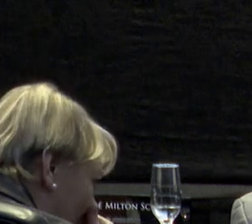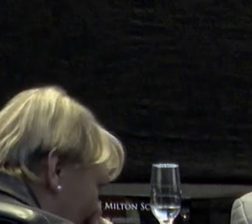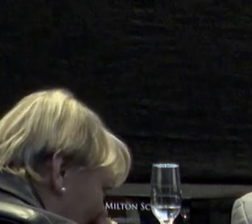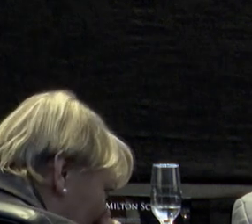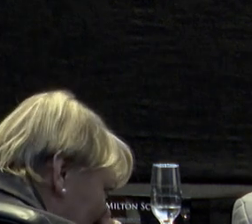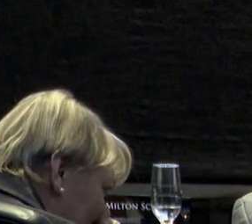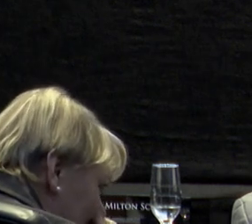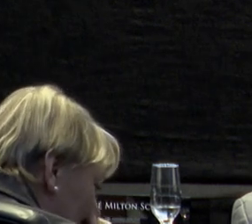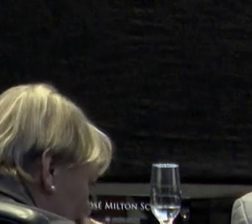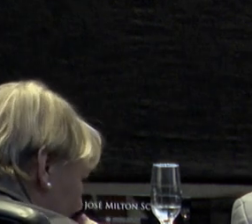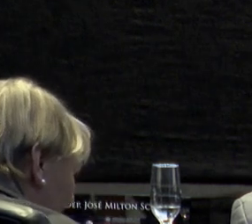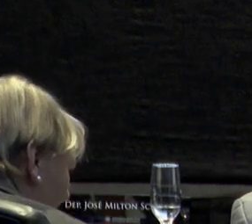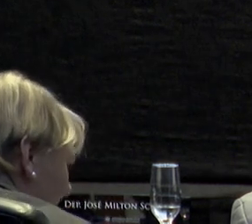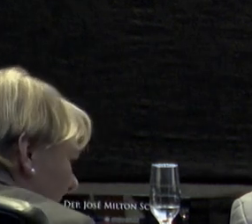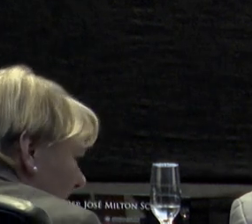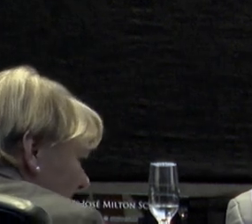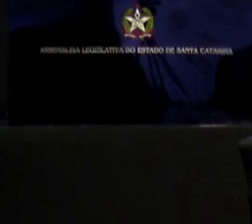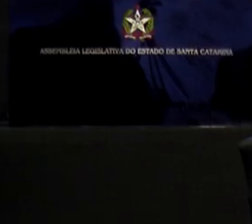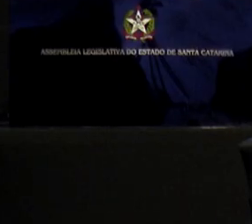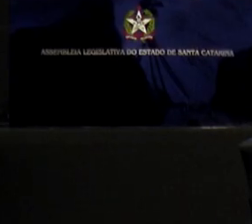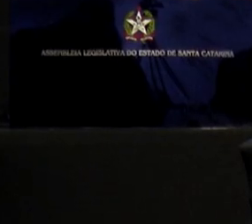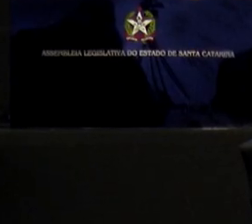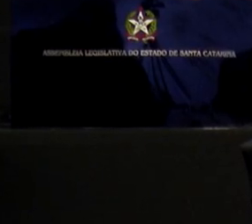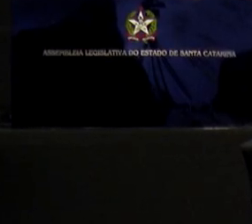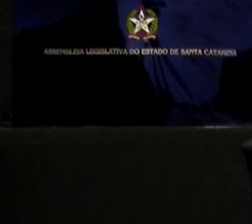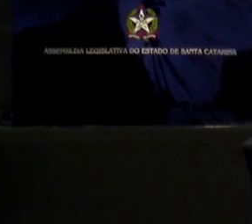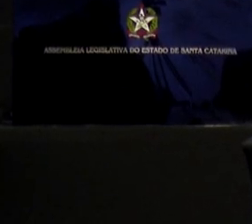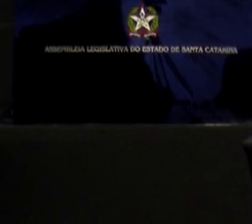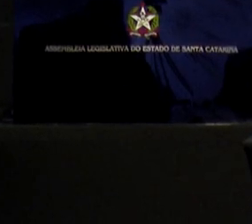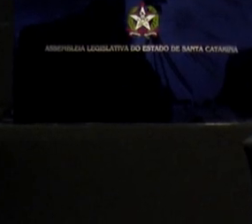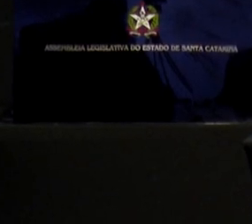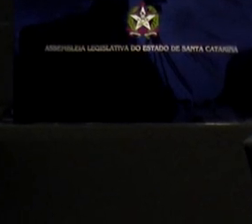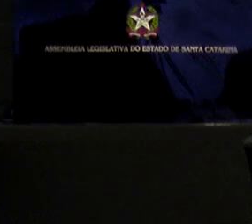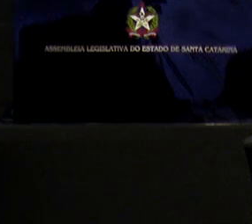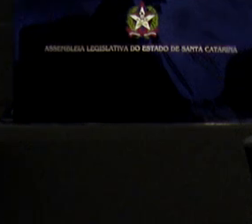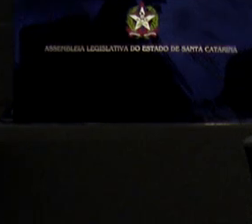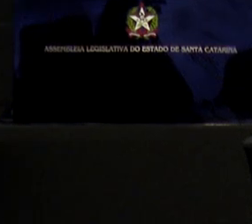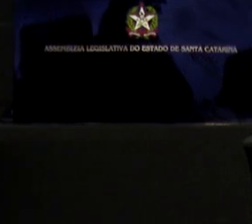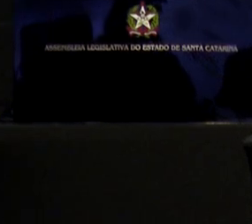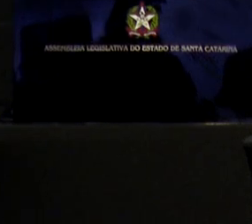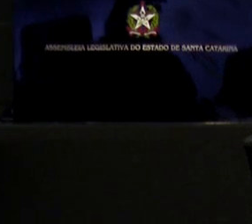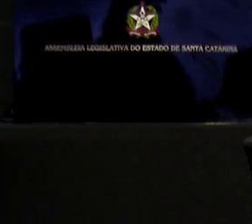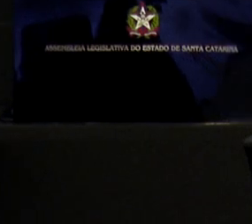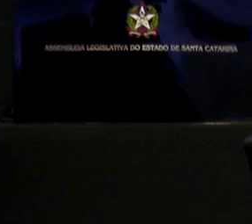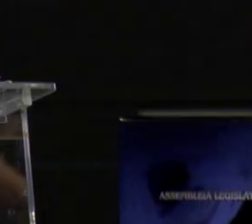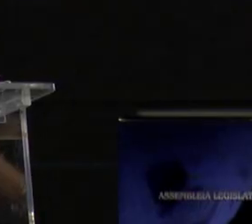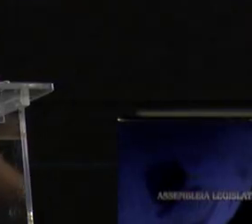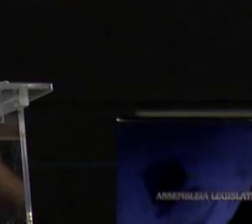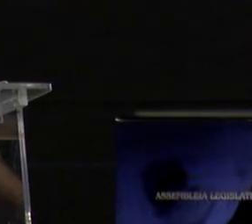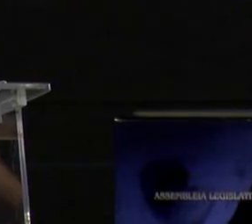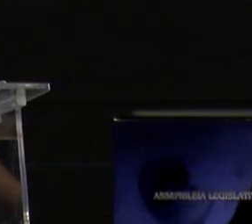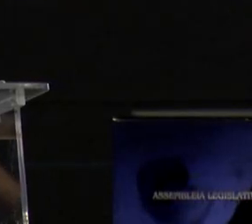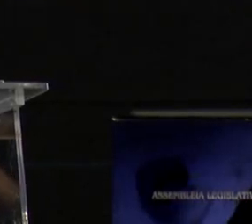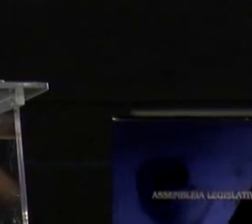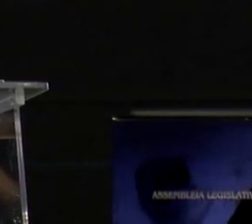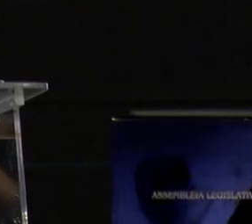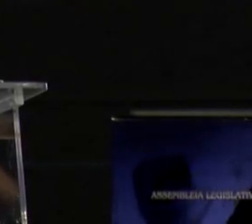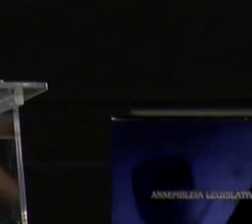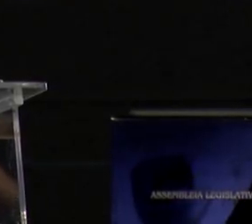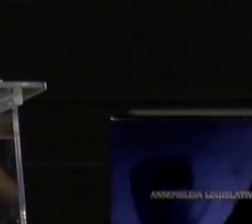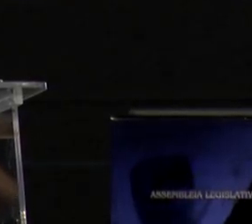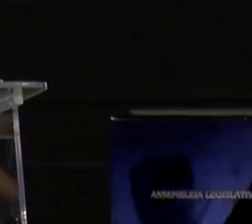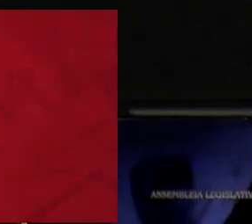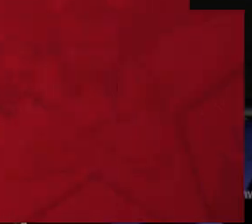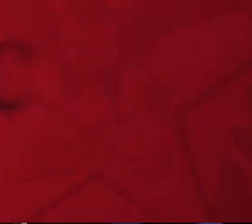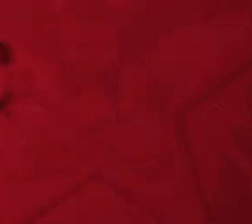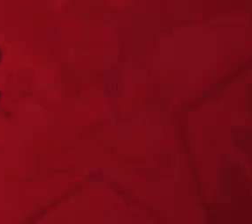a manutenção do patrimônio público. O representante Celso de Castilho também pediu ajuda para continuar mantendo o prédio histórico que